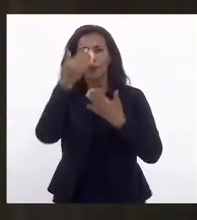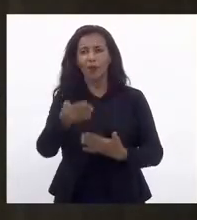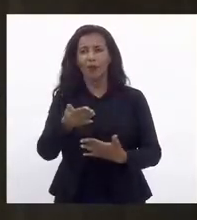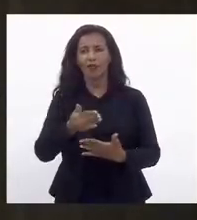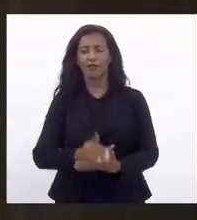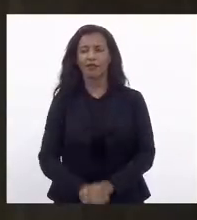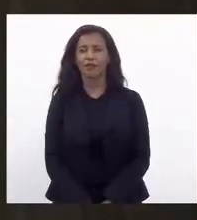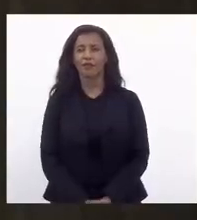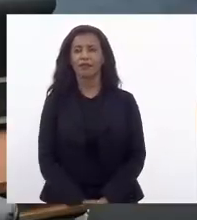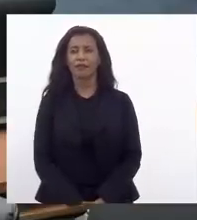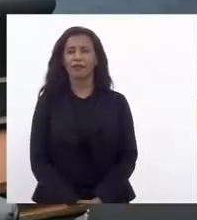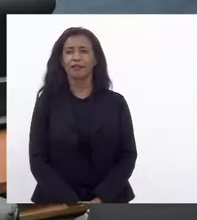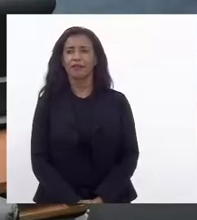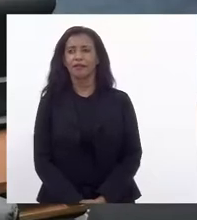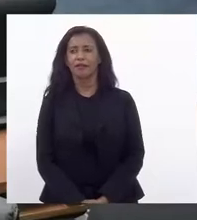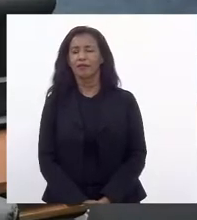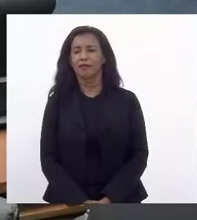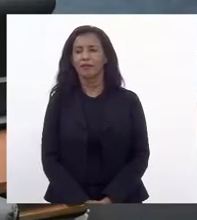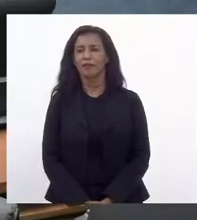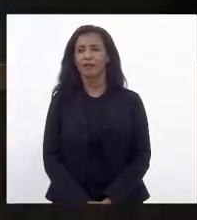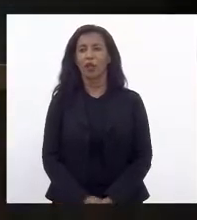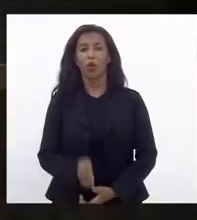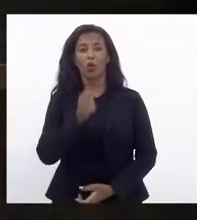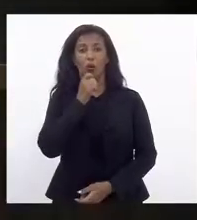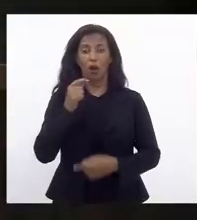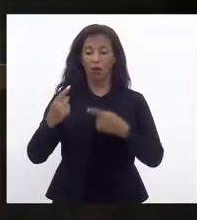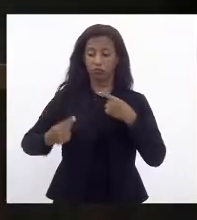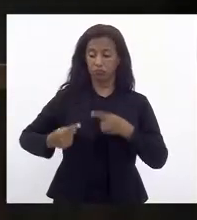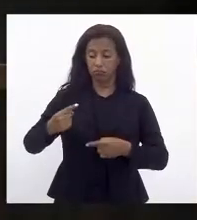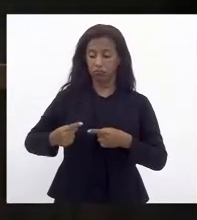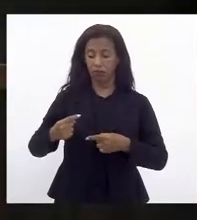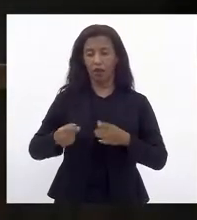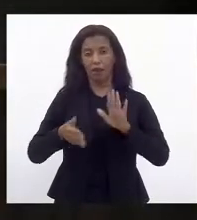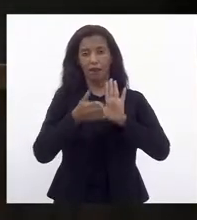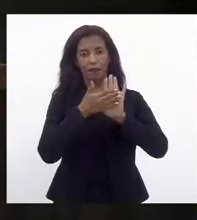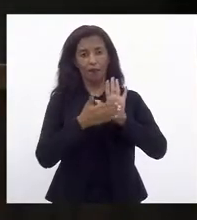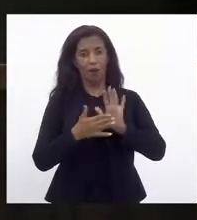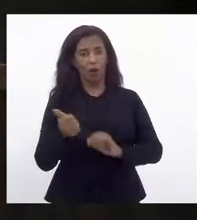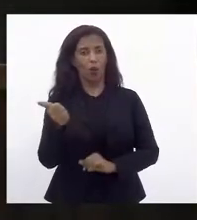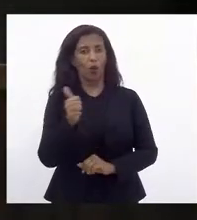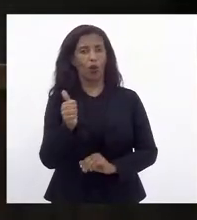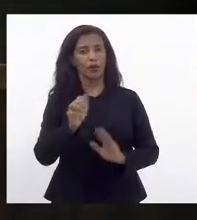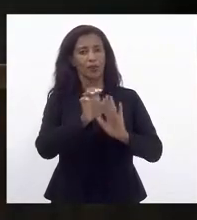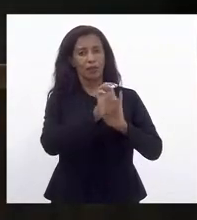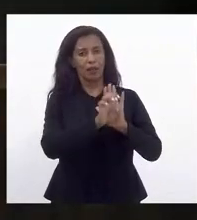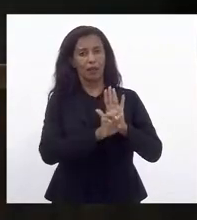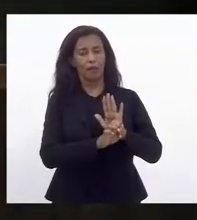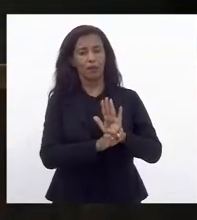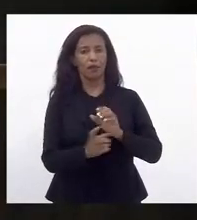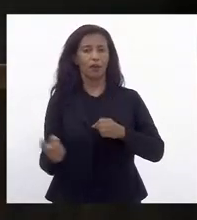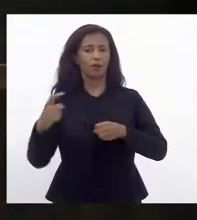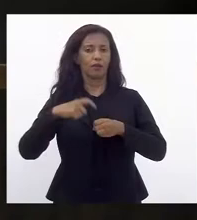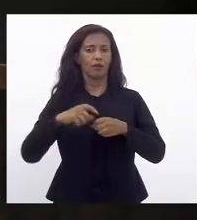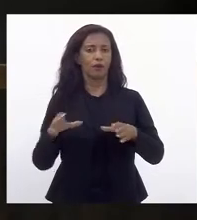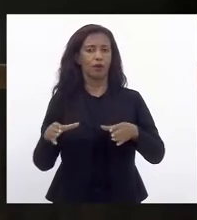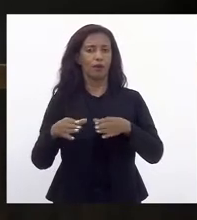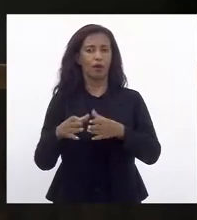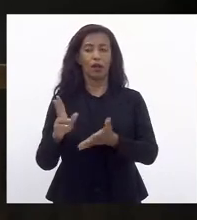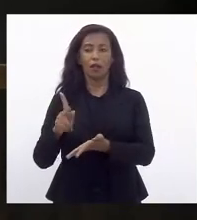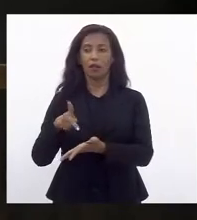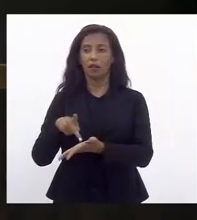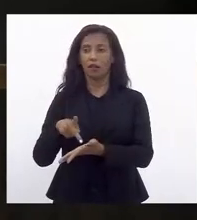presidente. Não havendo quem queira discutir, encerra a discussão. A presente proposta recebeu 11 emendas e retorna às comissões. Na